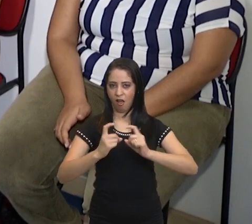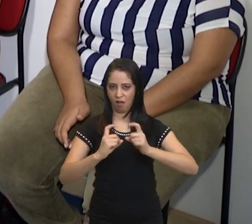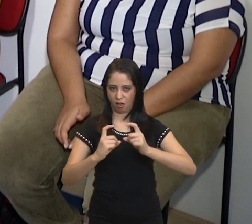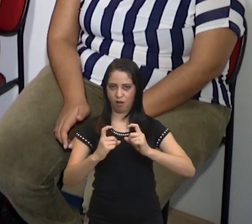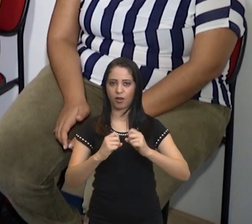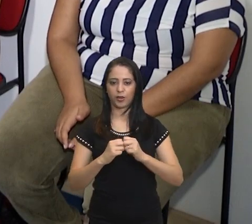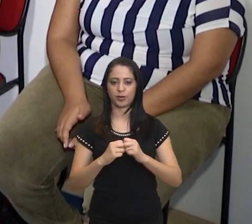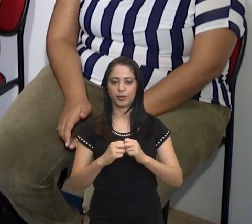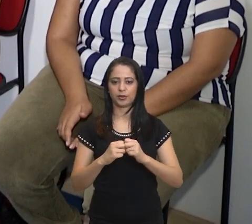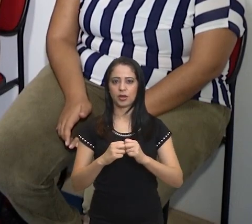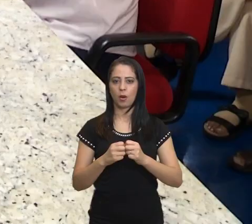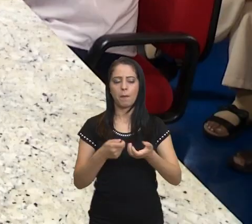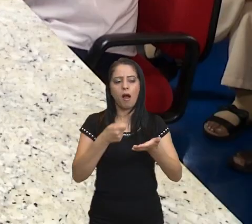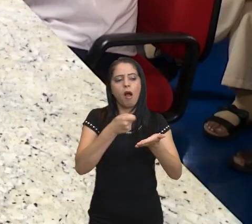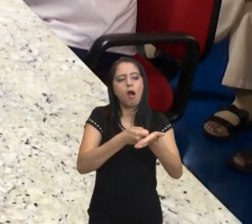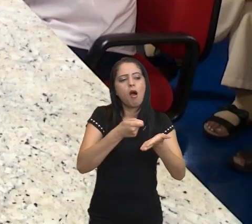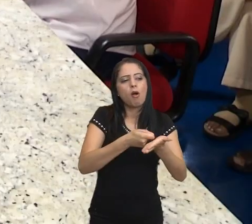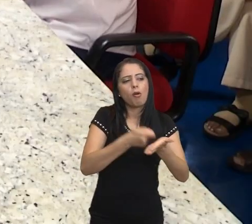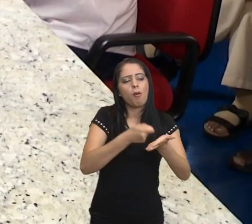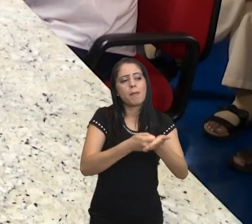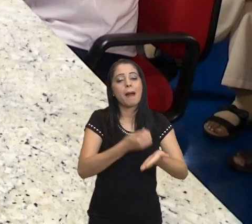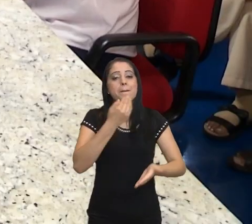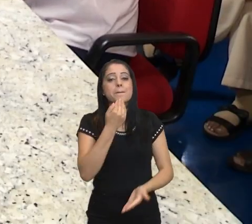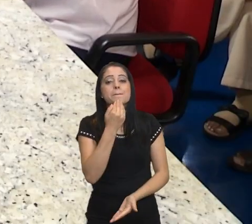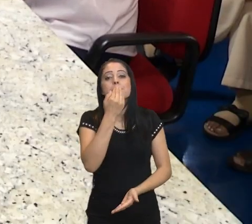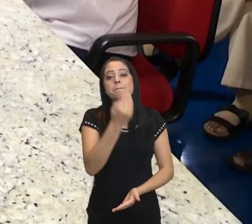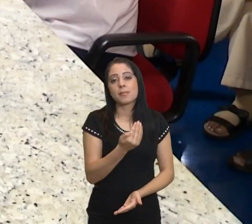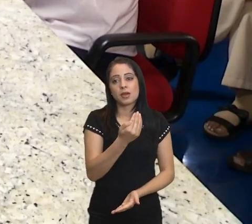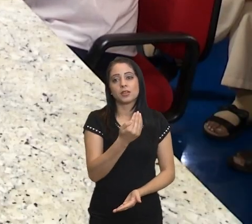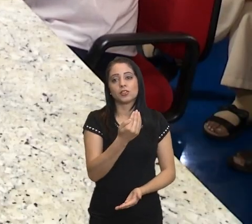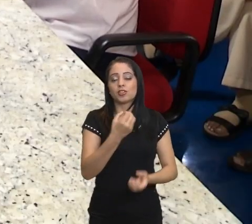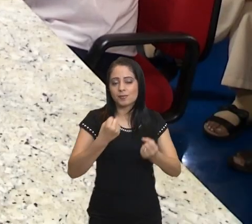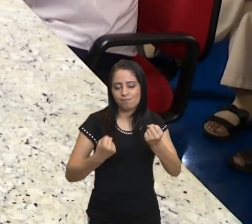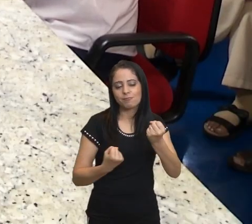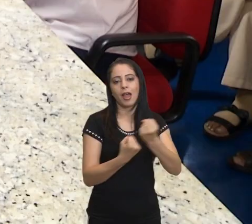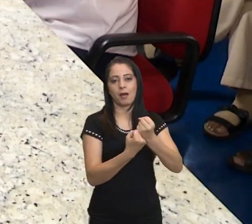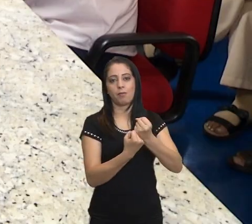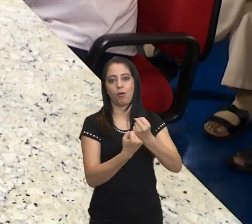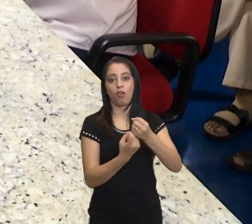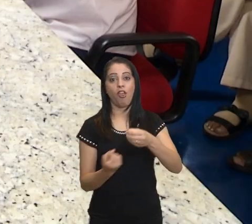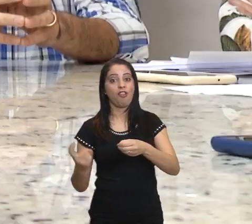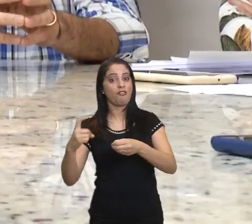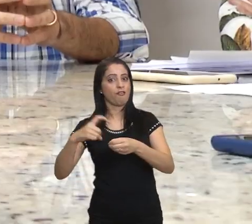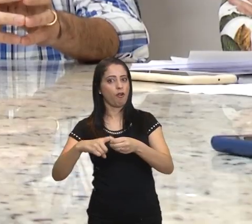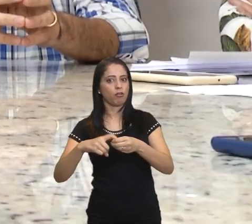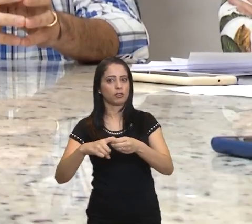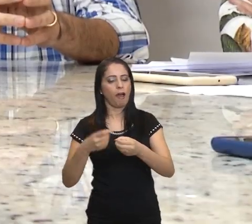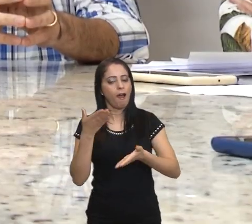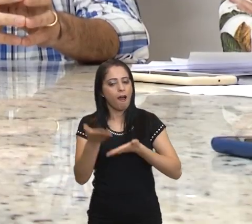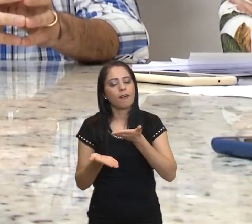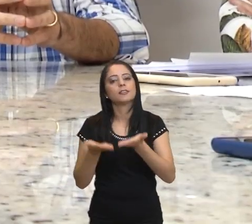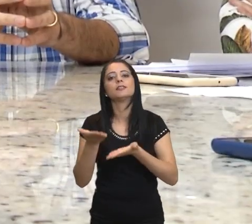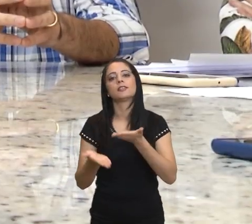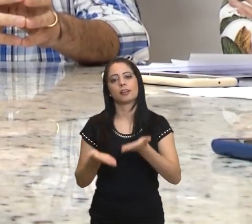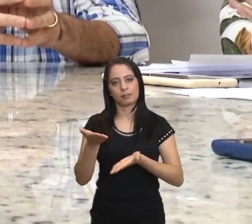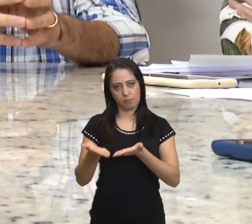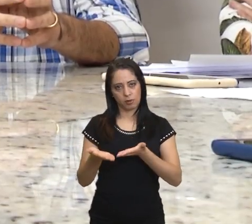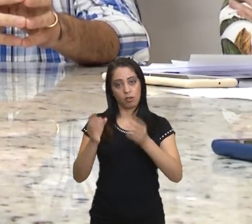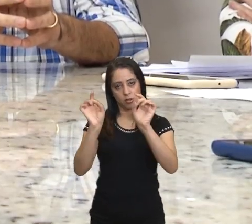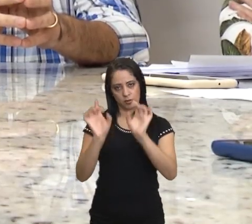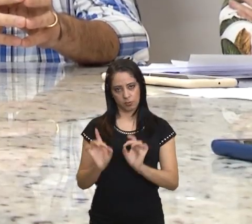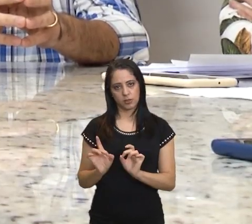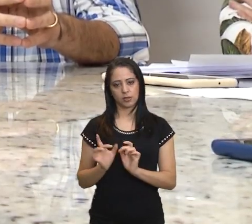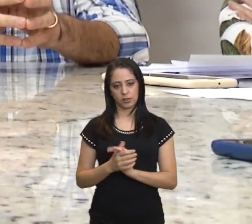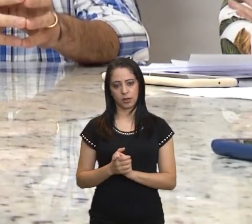Municipal de São José dos Campos para cobrar medidas do Poder Legislativo para a retomada do atendimento especializado às pessoas